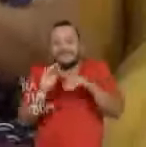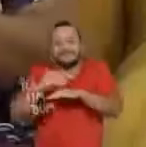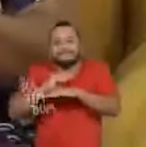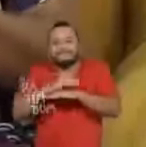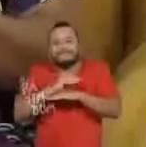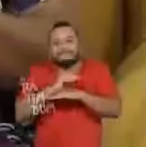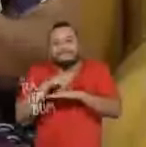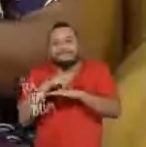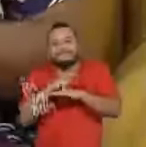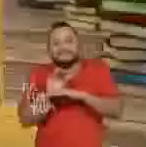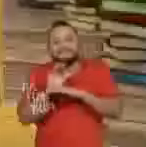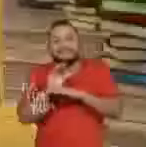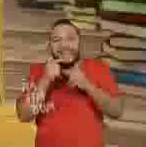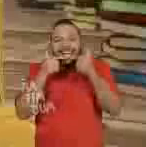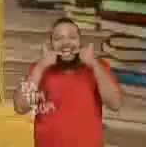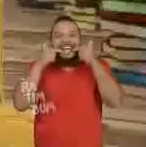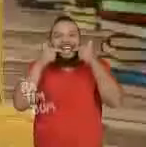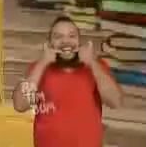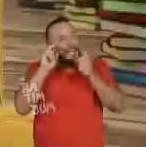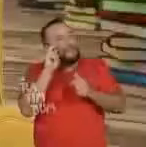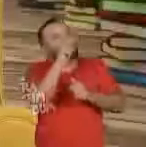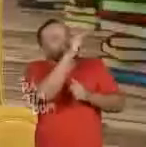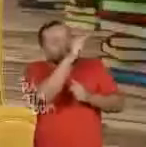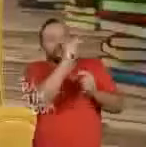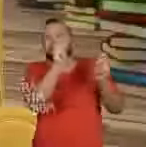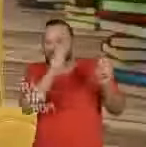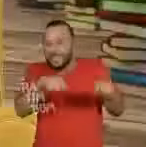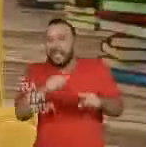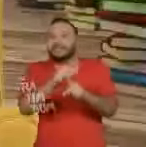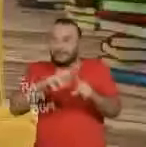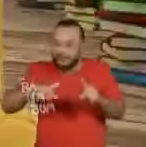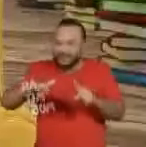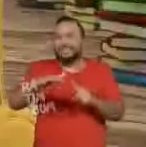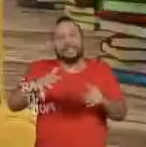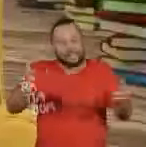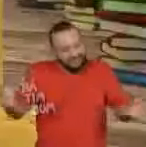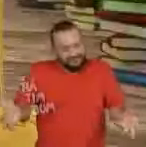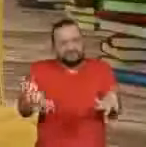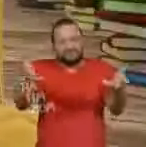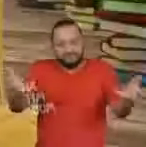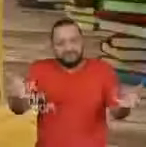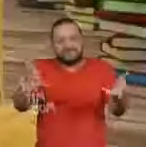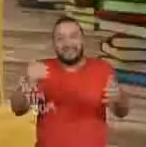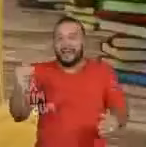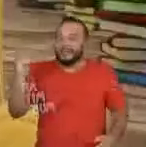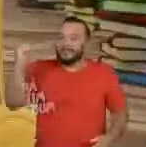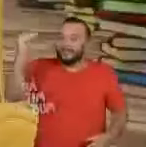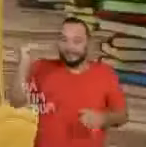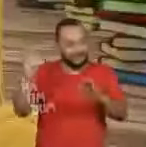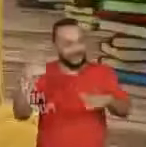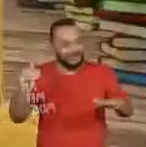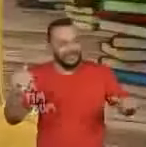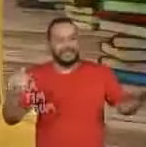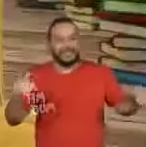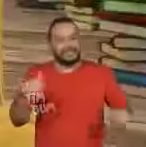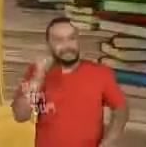viu, senhor Barão, como o mundo ainda tem jeito? Enquanto adultos e crianças, meninos e meninas,